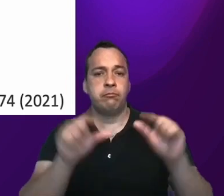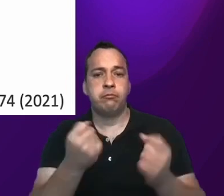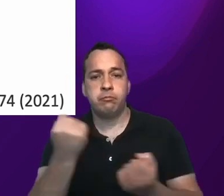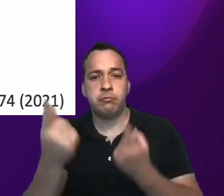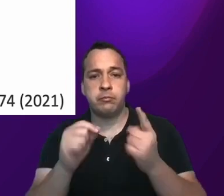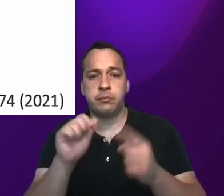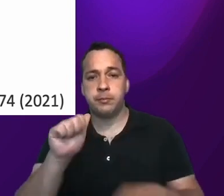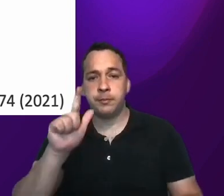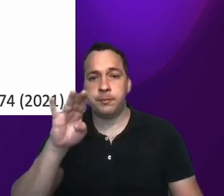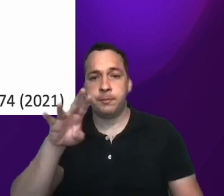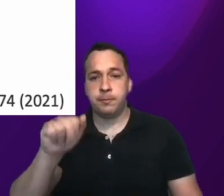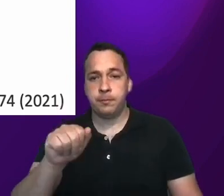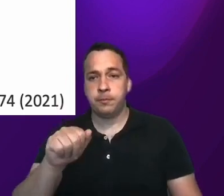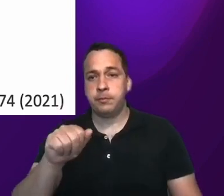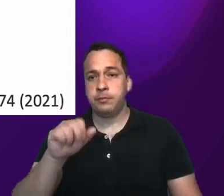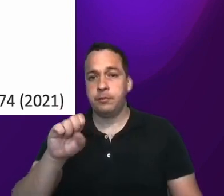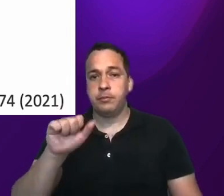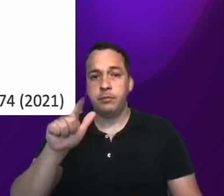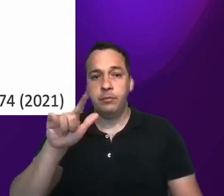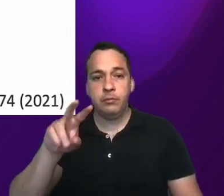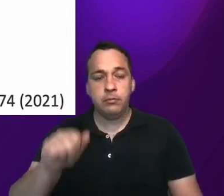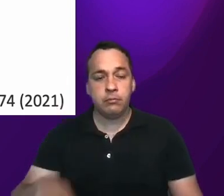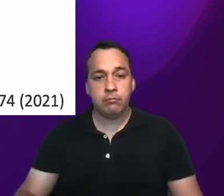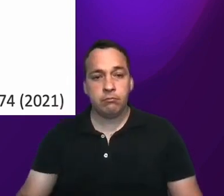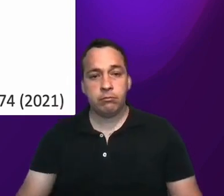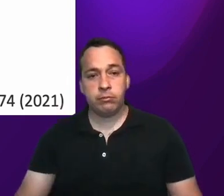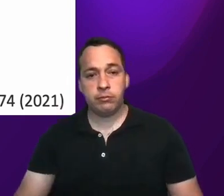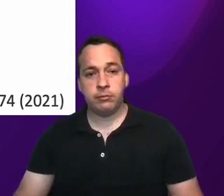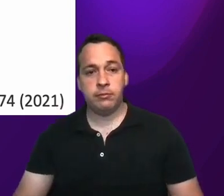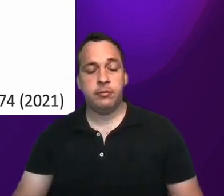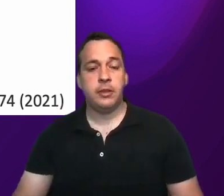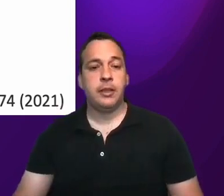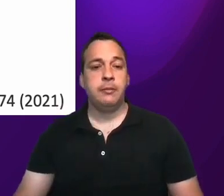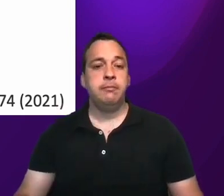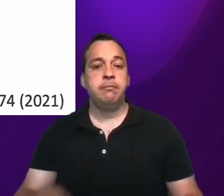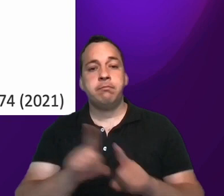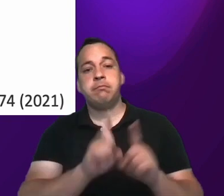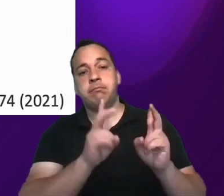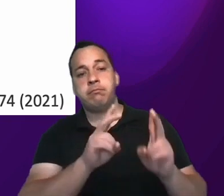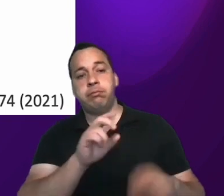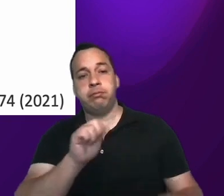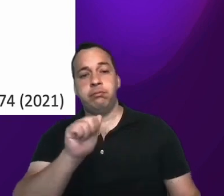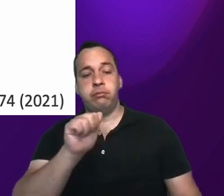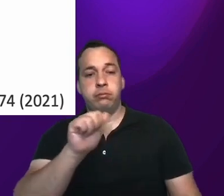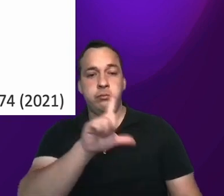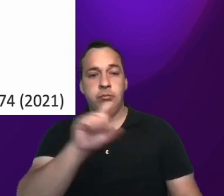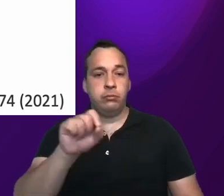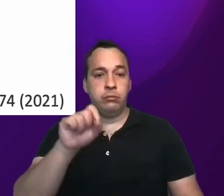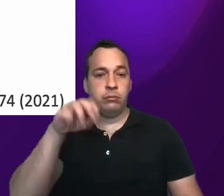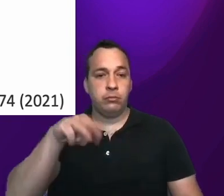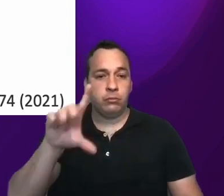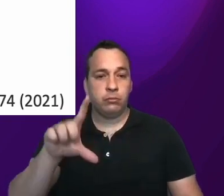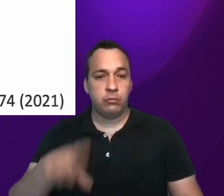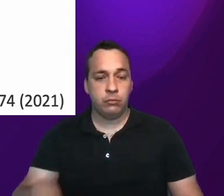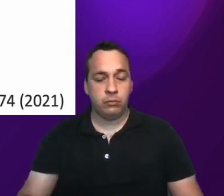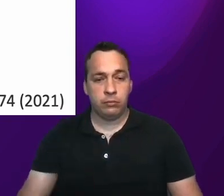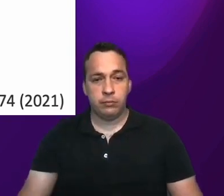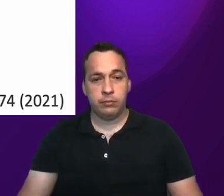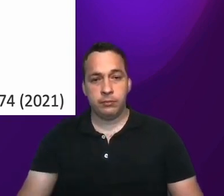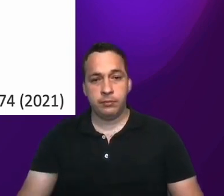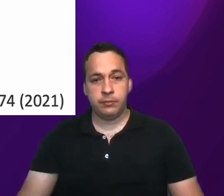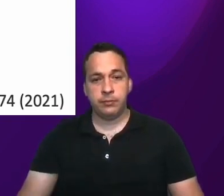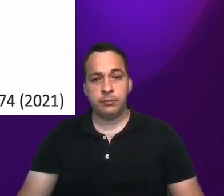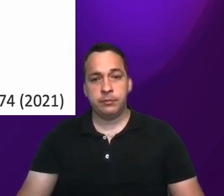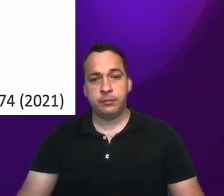salina, e começou com o mesmo volume, né, 100 ml no começo e no